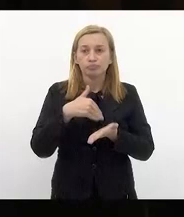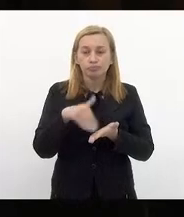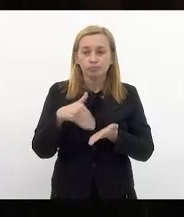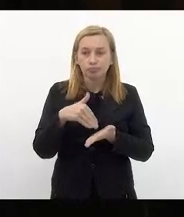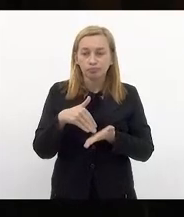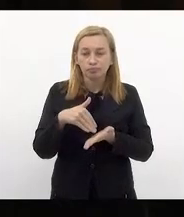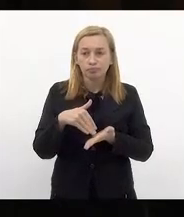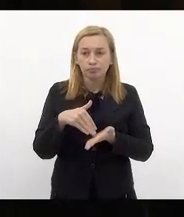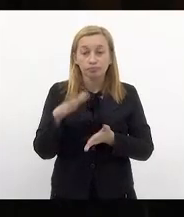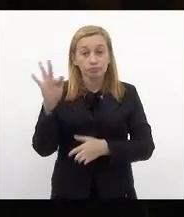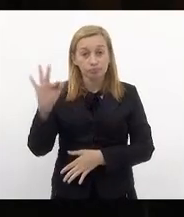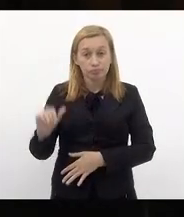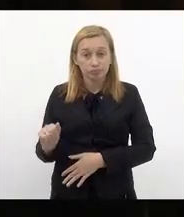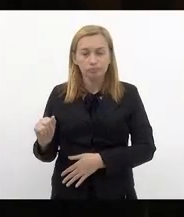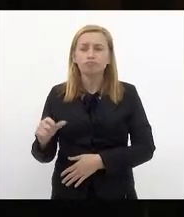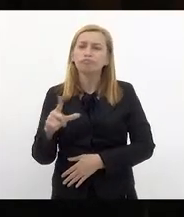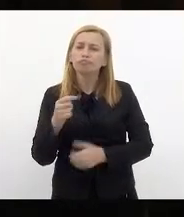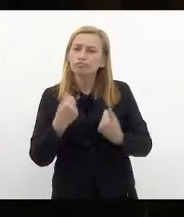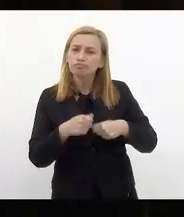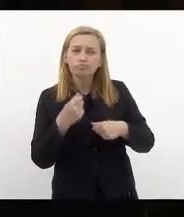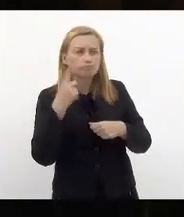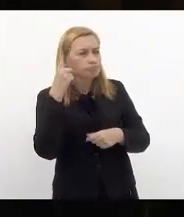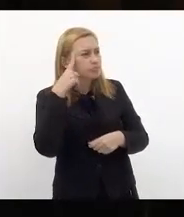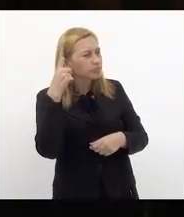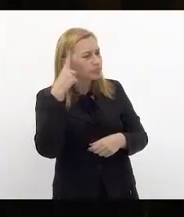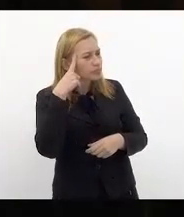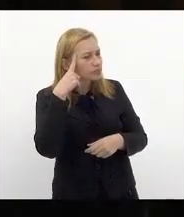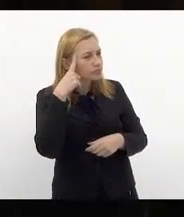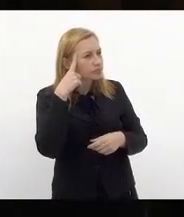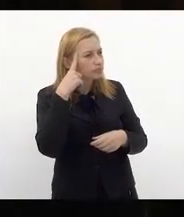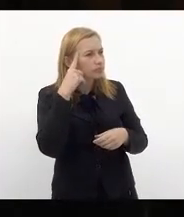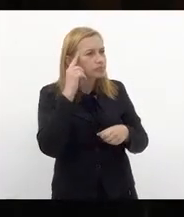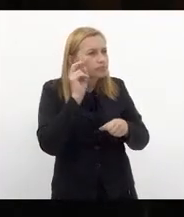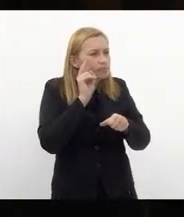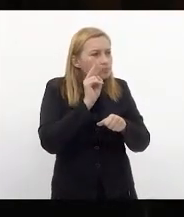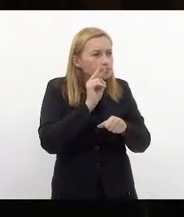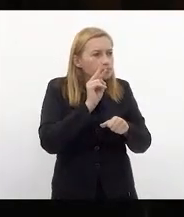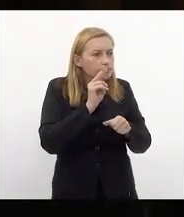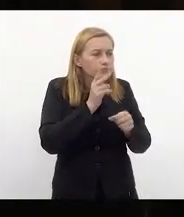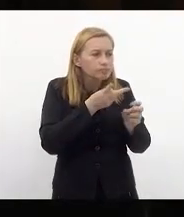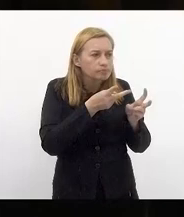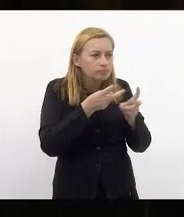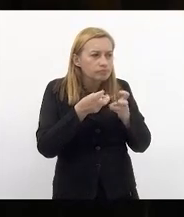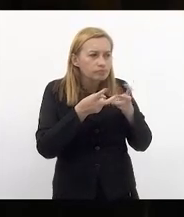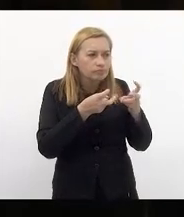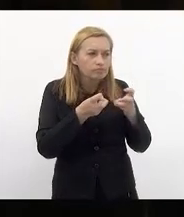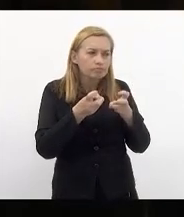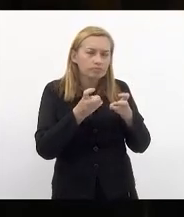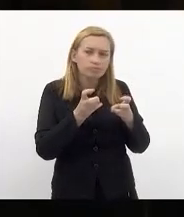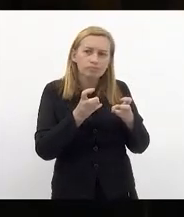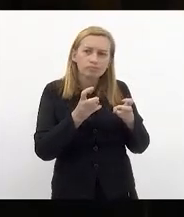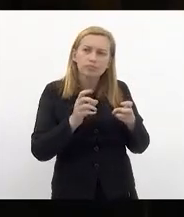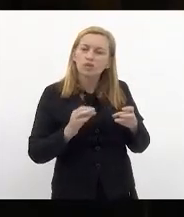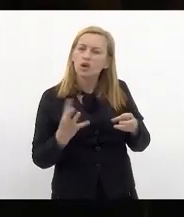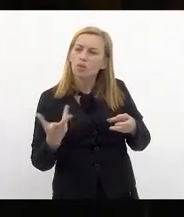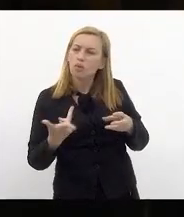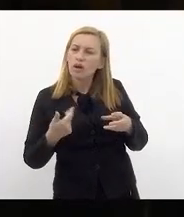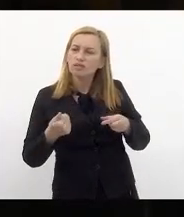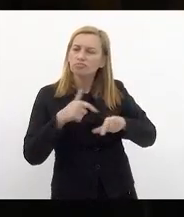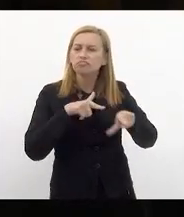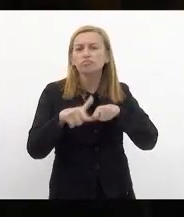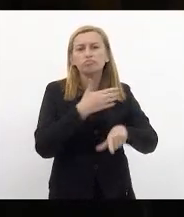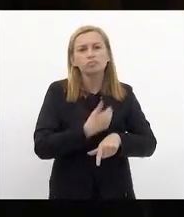Fazenda. Nós temos que pensar aqui em monitorar, criar ferramentas que monitorem a qualidade do serviço